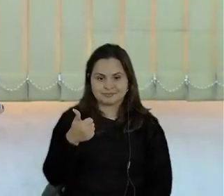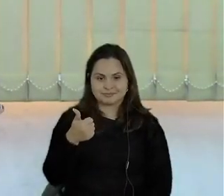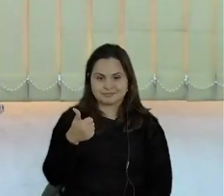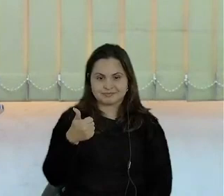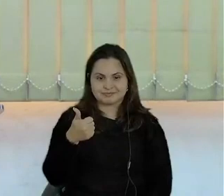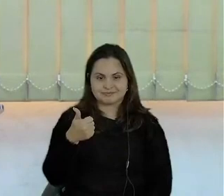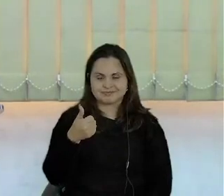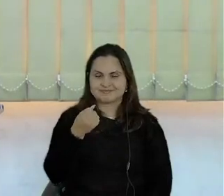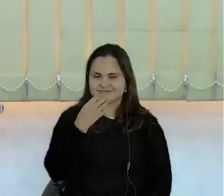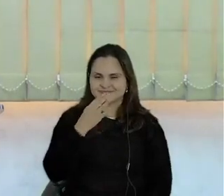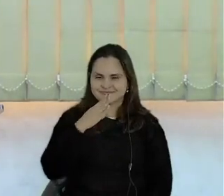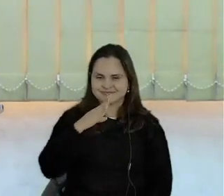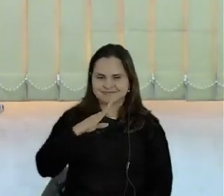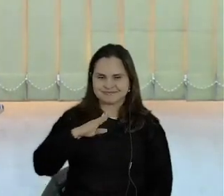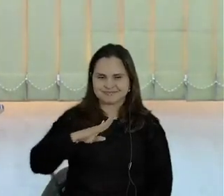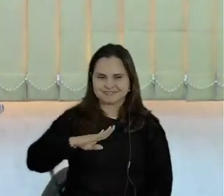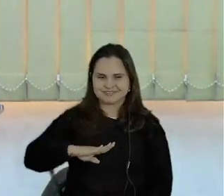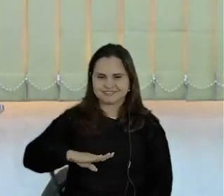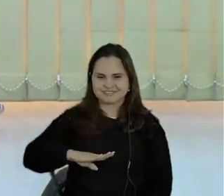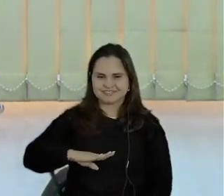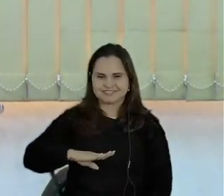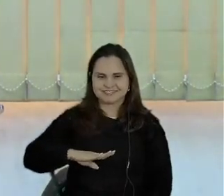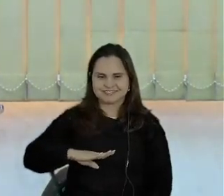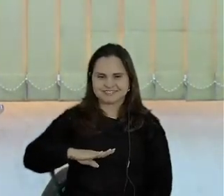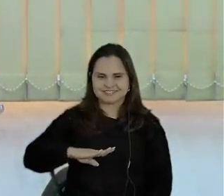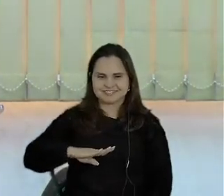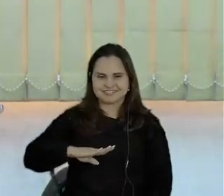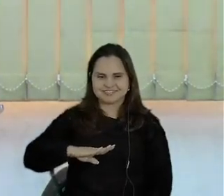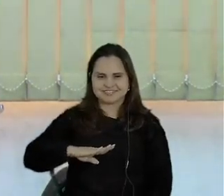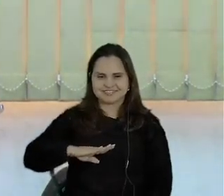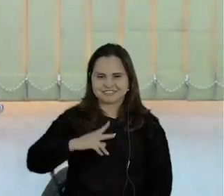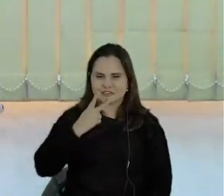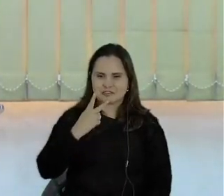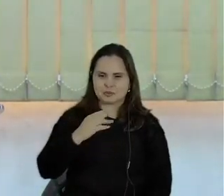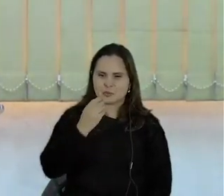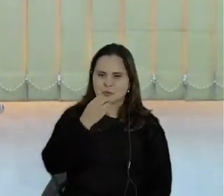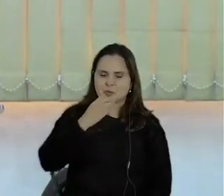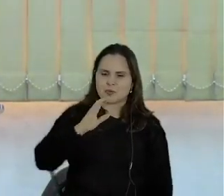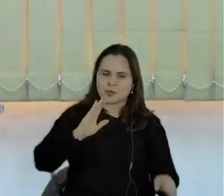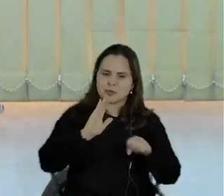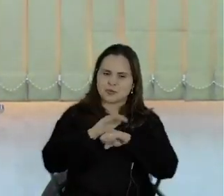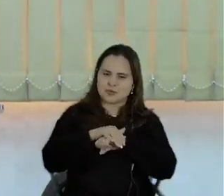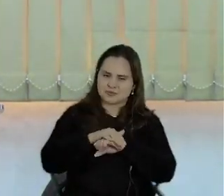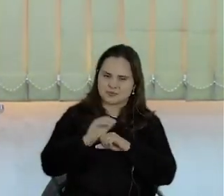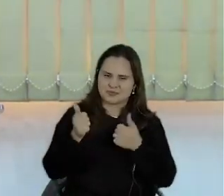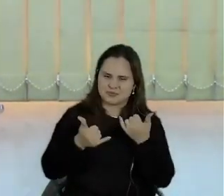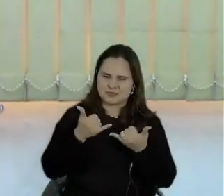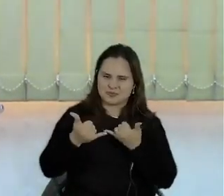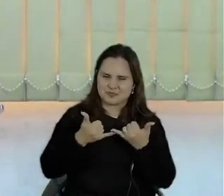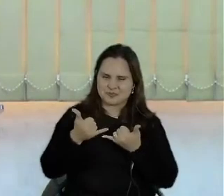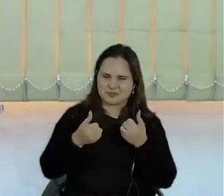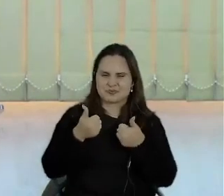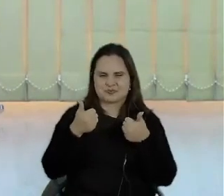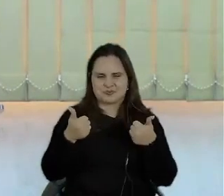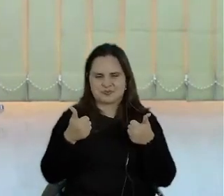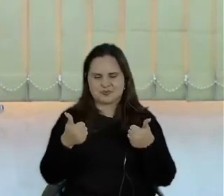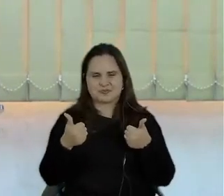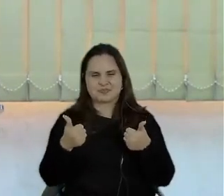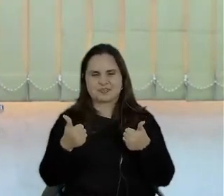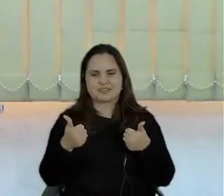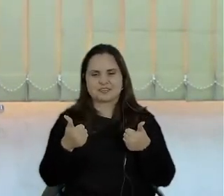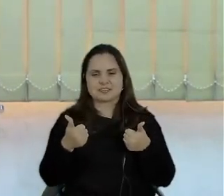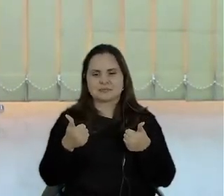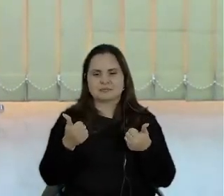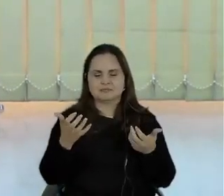Boa tarde. Não, parecia que não ia chegar nunca esse dia. Só para ver se vocês estavam ok. Queria que passasse já